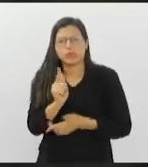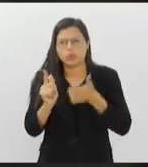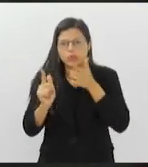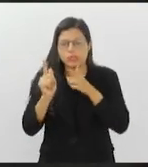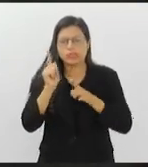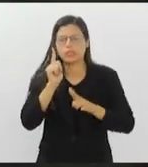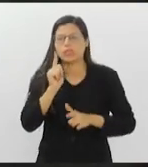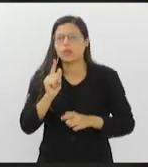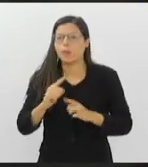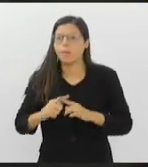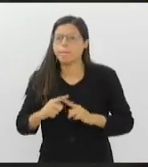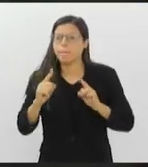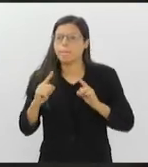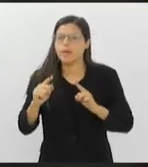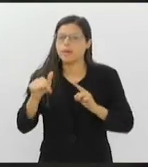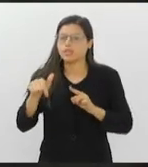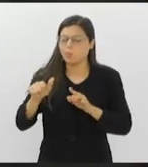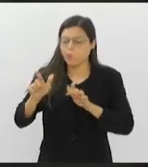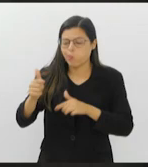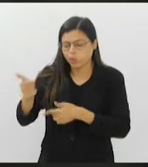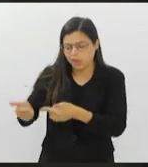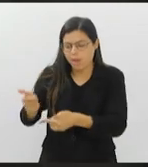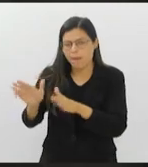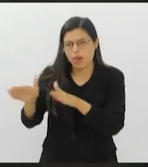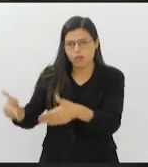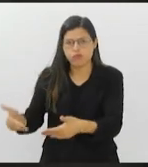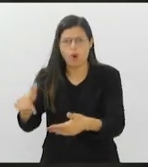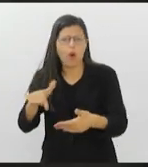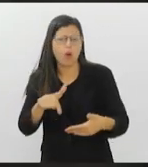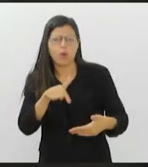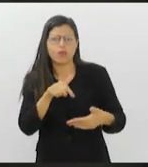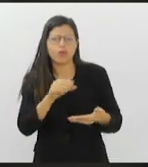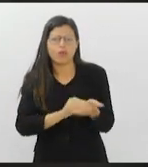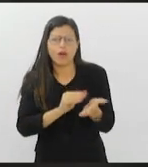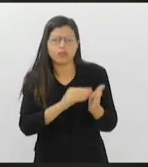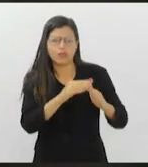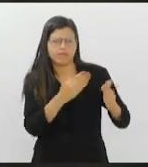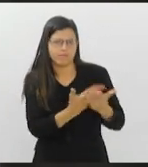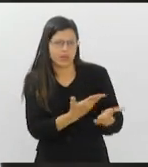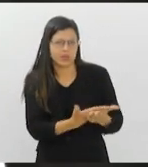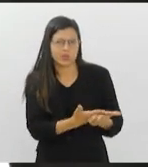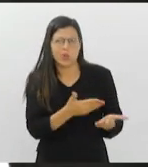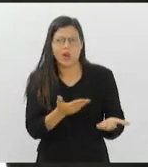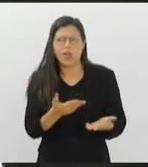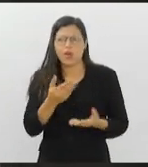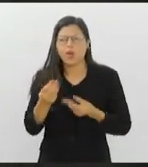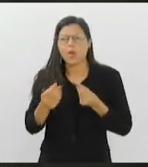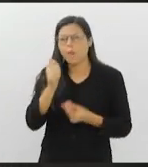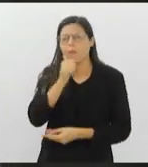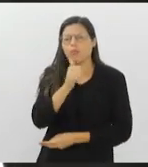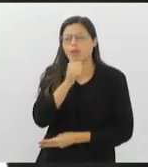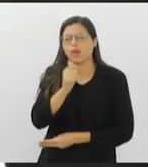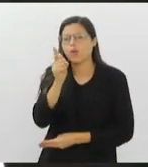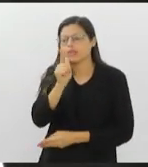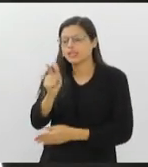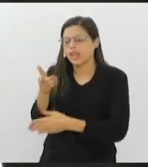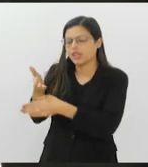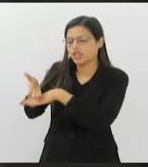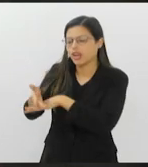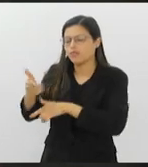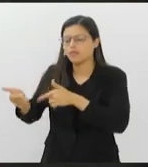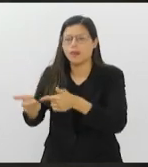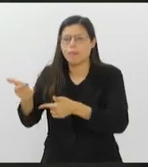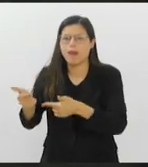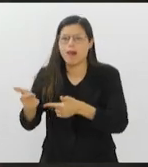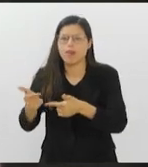avança para o trabalho, mas não avança para a escola. E aí, como é que fica isso, né? Quer dizer, qual é a mulher que consegue chegar no trabalho se ela não estudou,